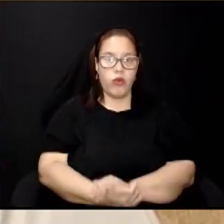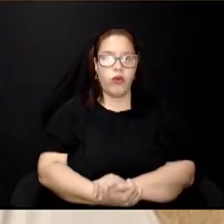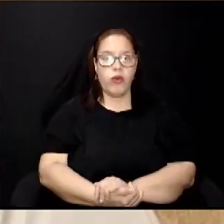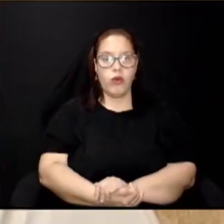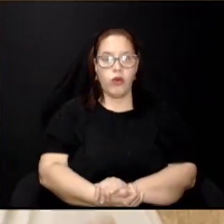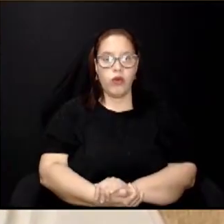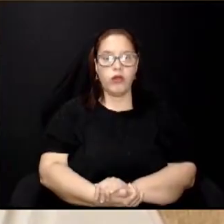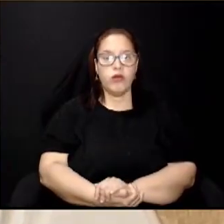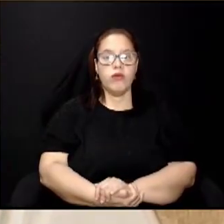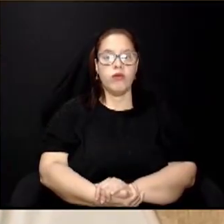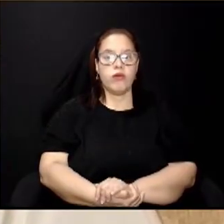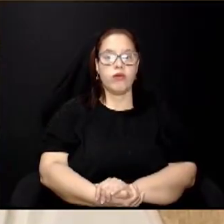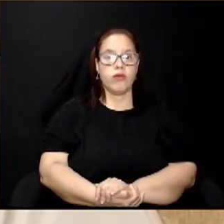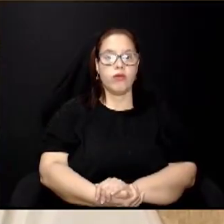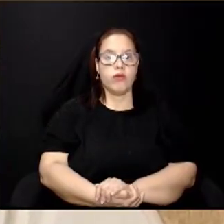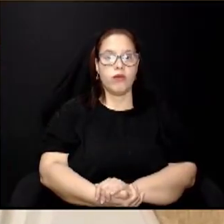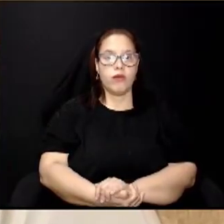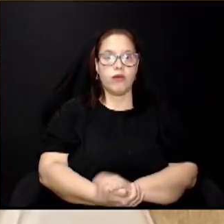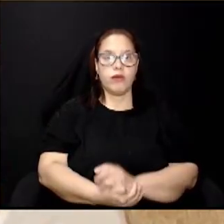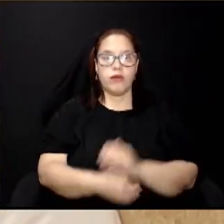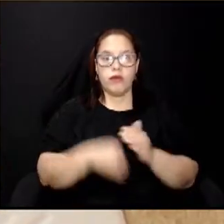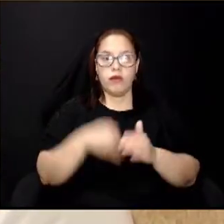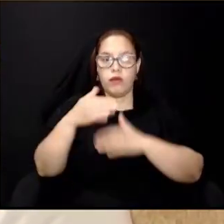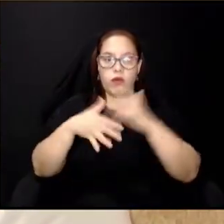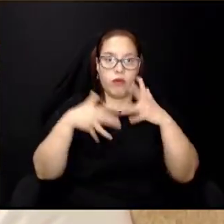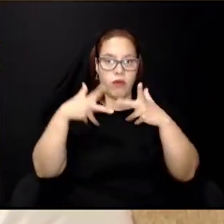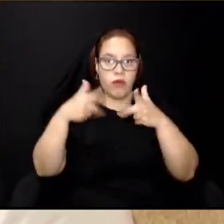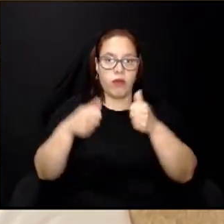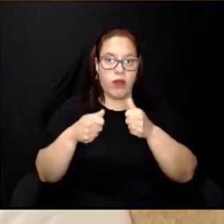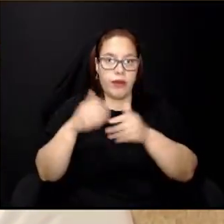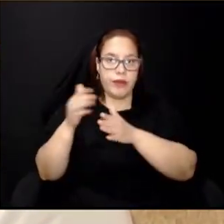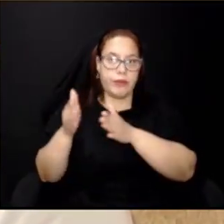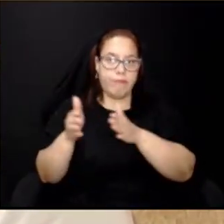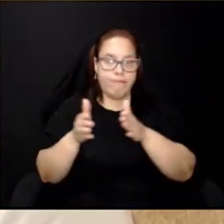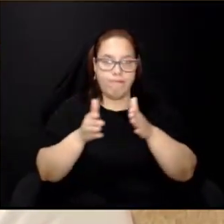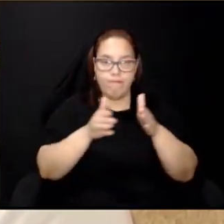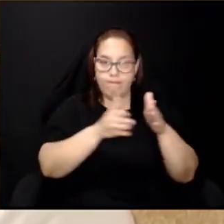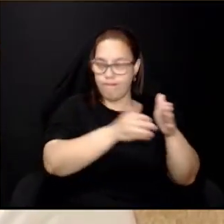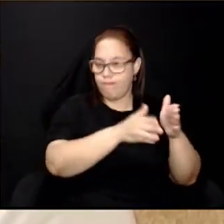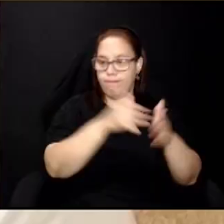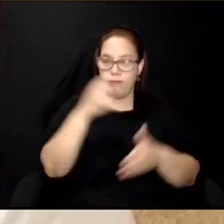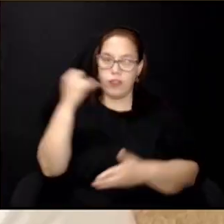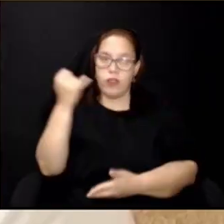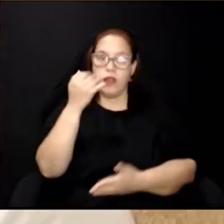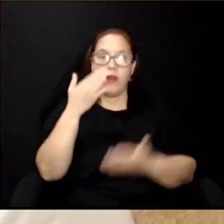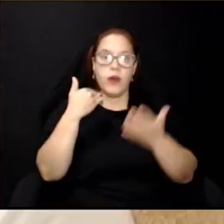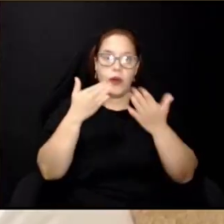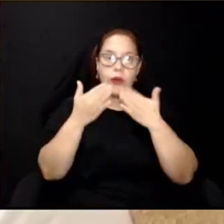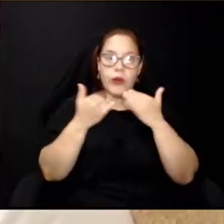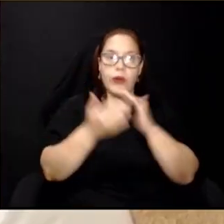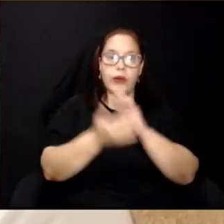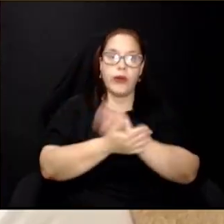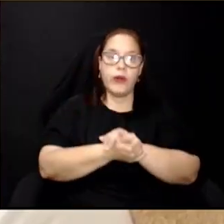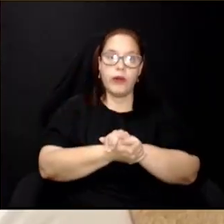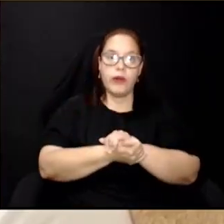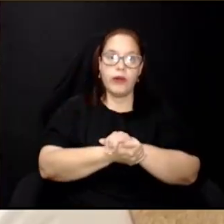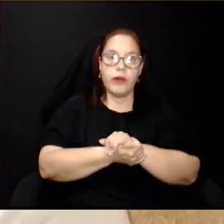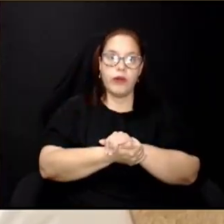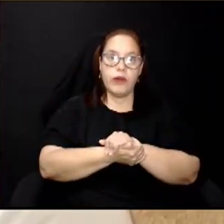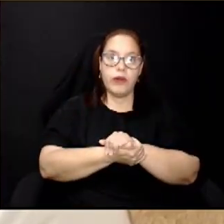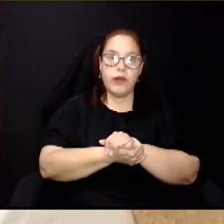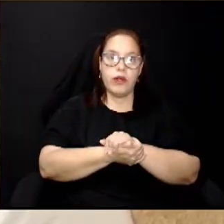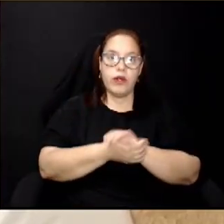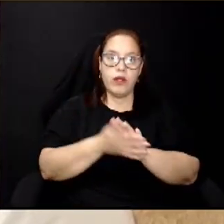E aí, então, a gente passou por todo esse processo e eu acho muito importante contar que foi numa formação